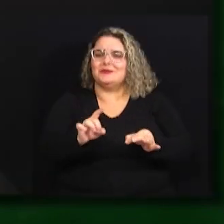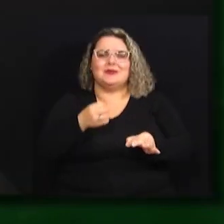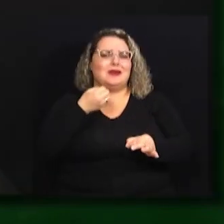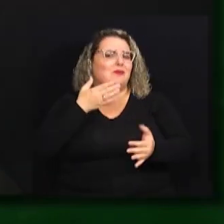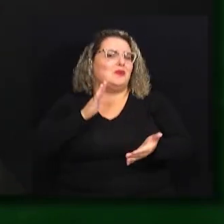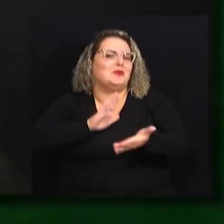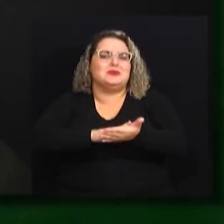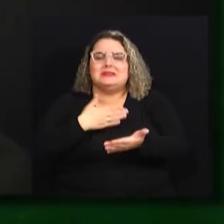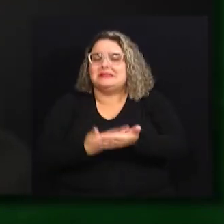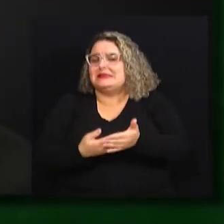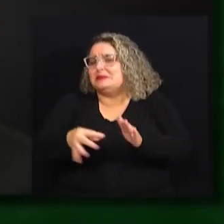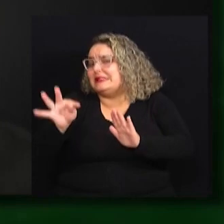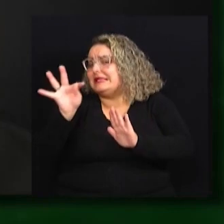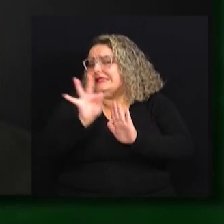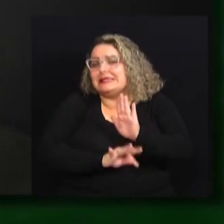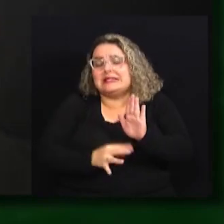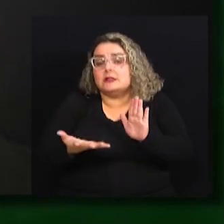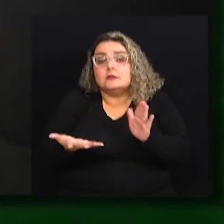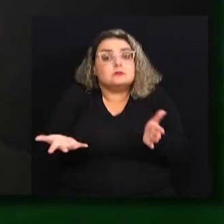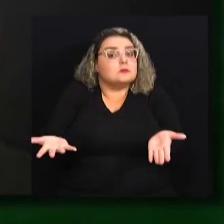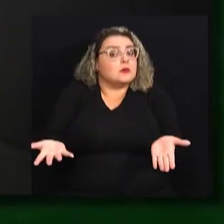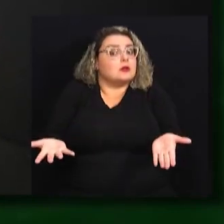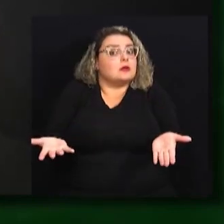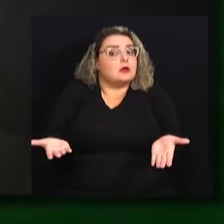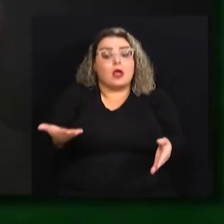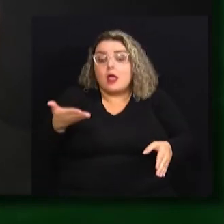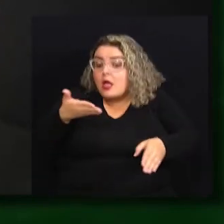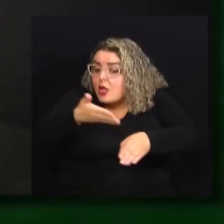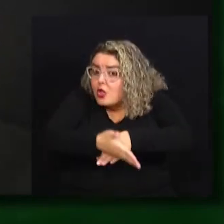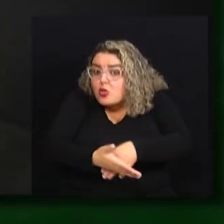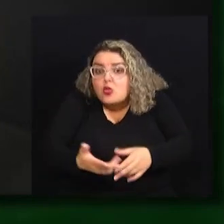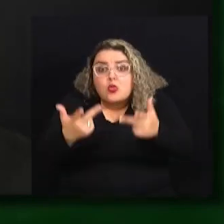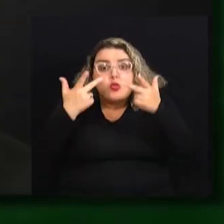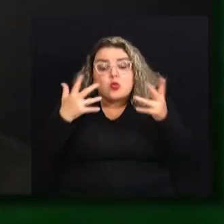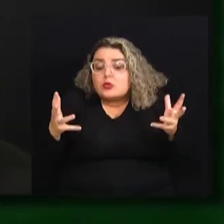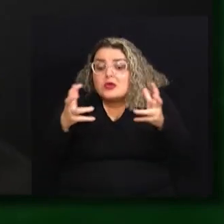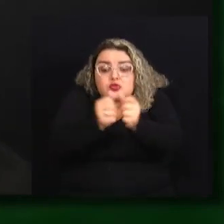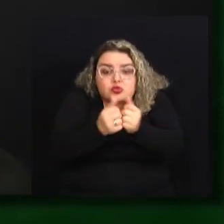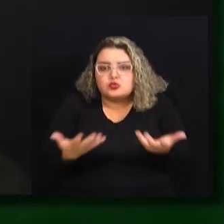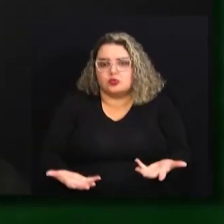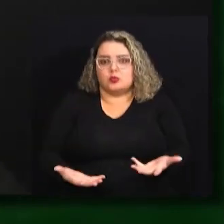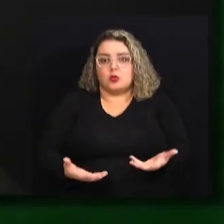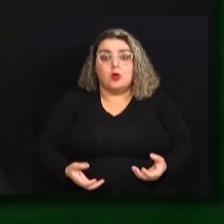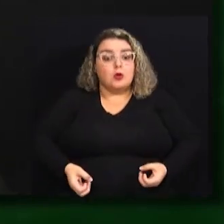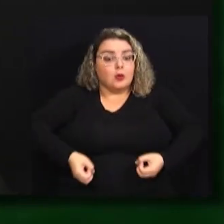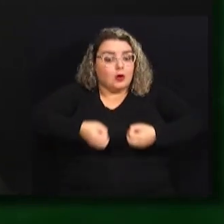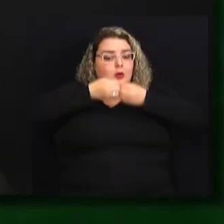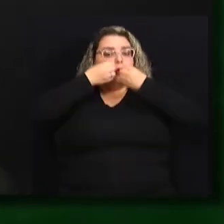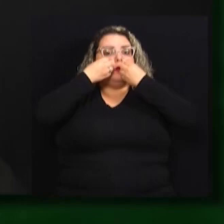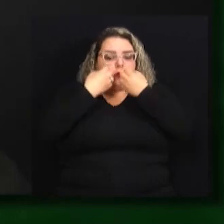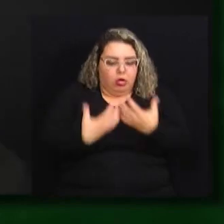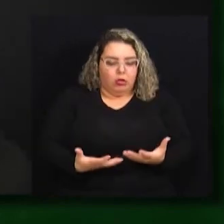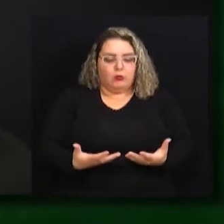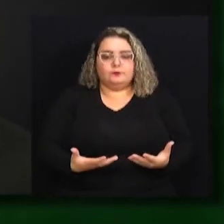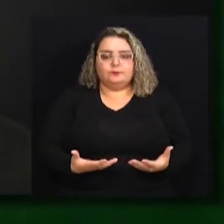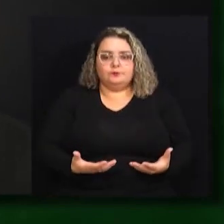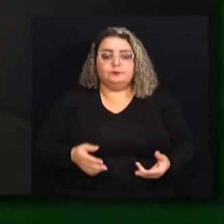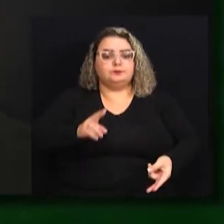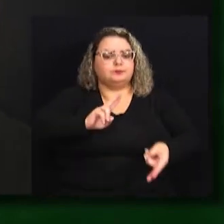da leitura, não é? A gente vai abordar muito esse tema, eu tô aqui com o Harley, tudo bem? Muito obrigado por atender a